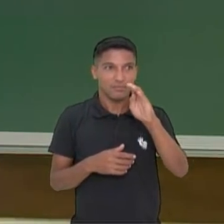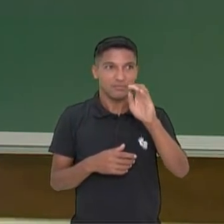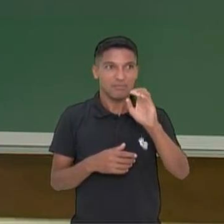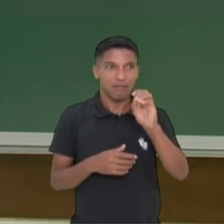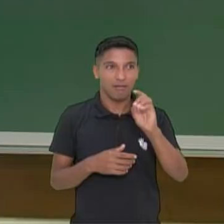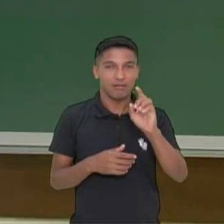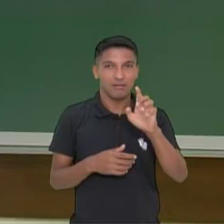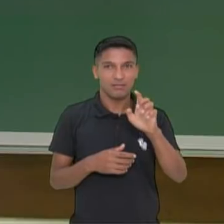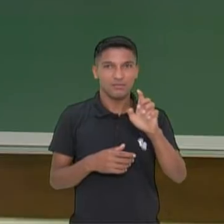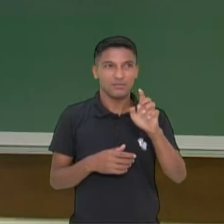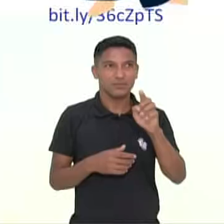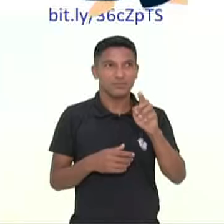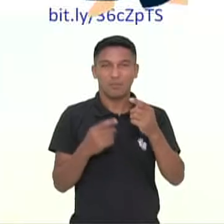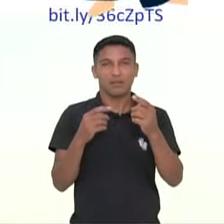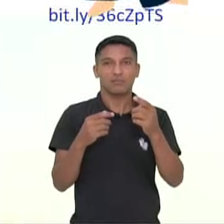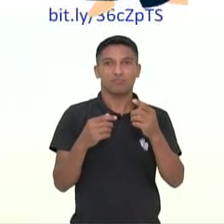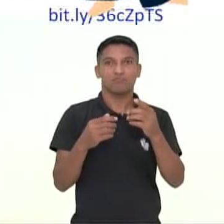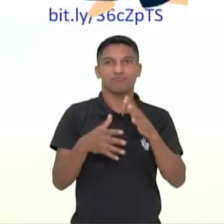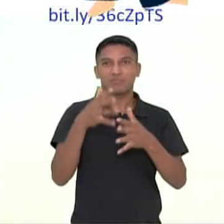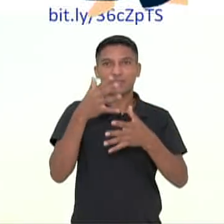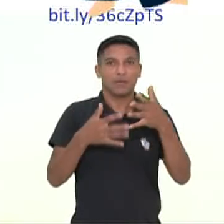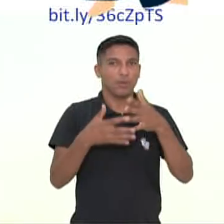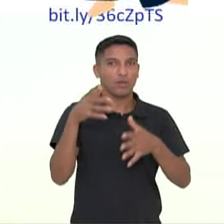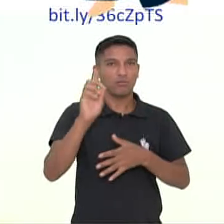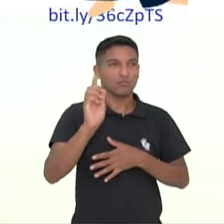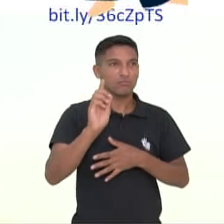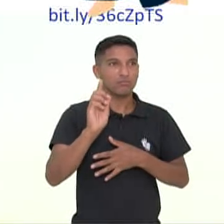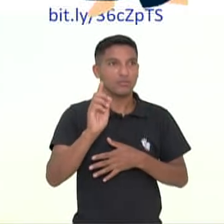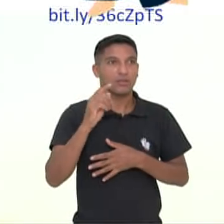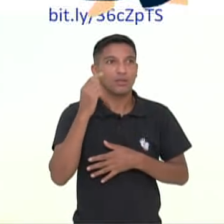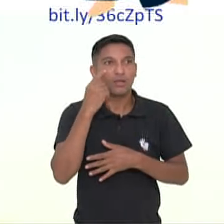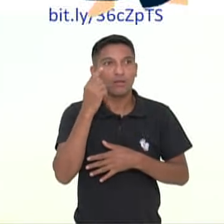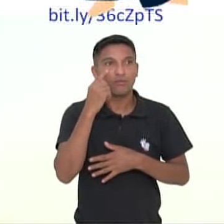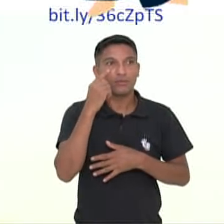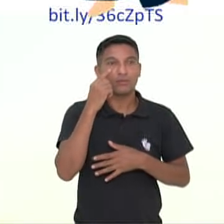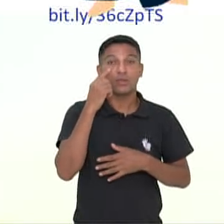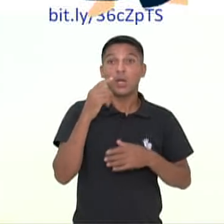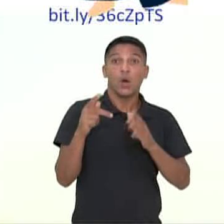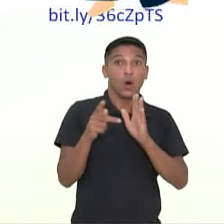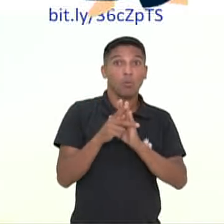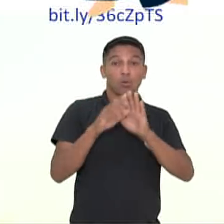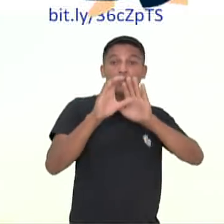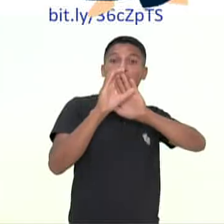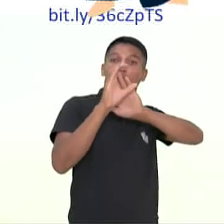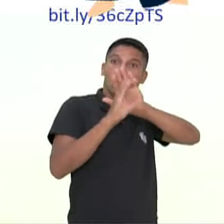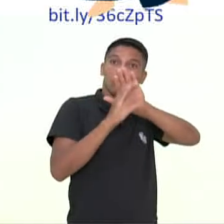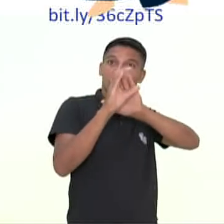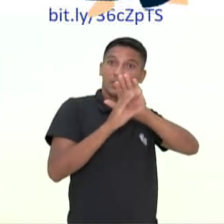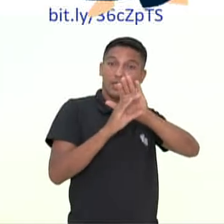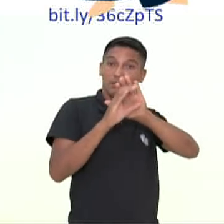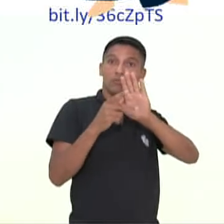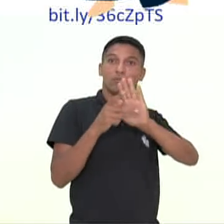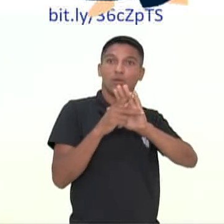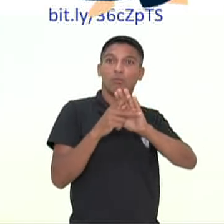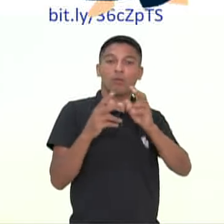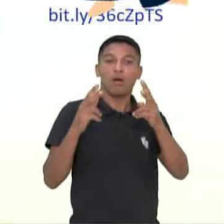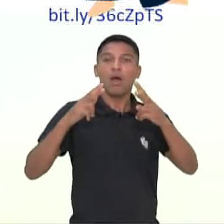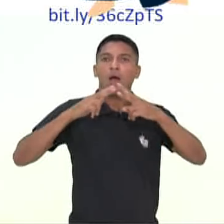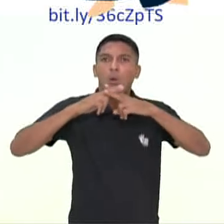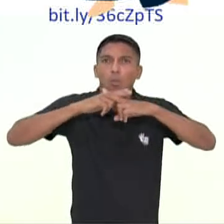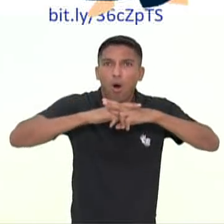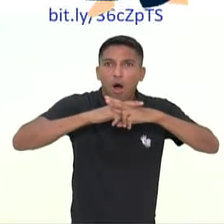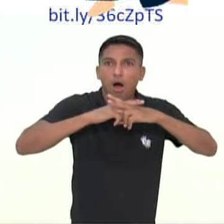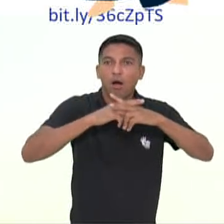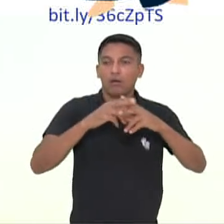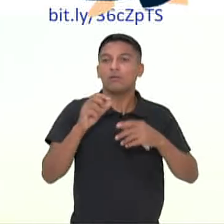atrapalhou. Então, correto é dizer o quê? Que a harmonia, né? O conceito fundamental do Aikido é a